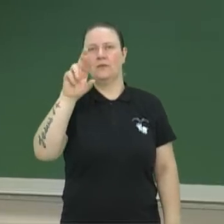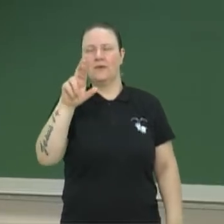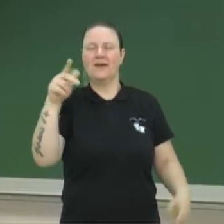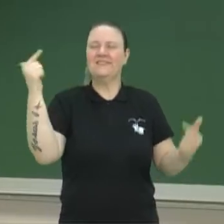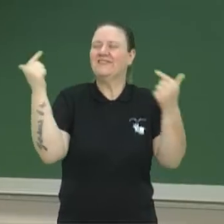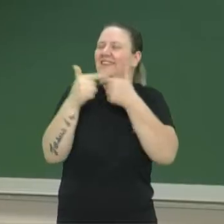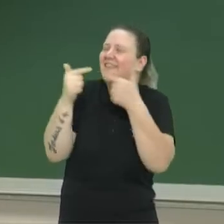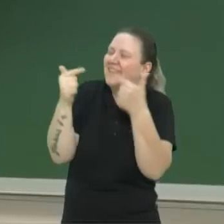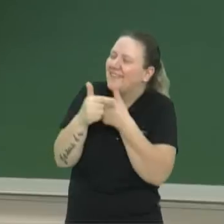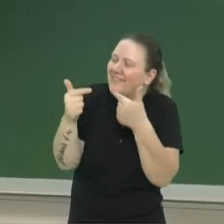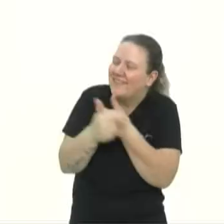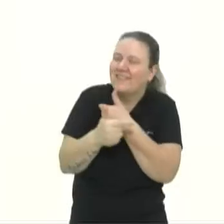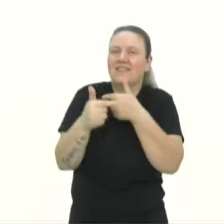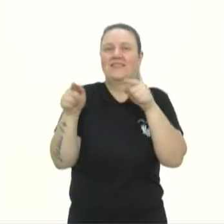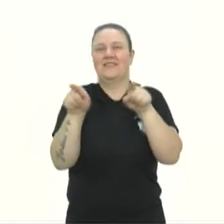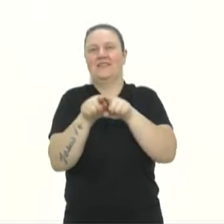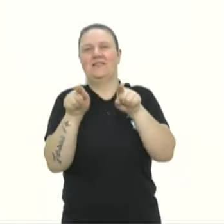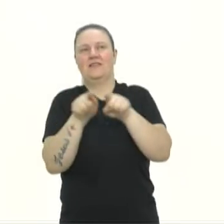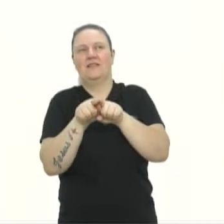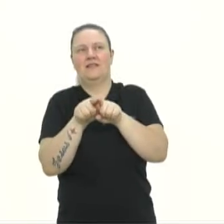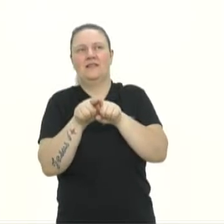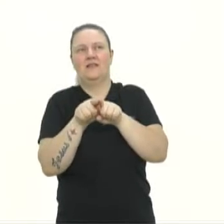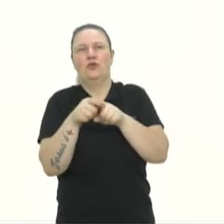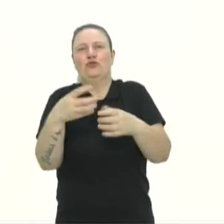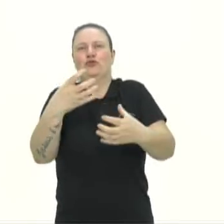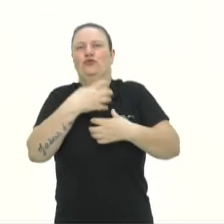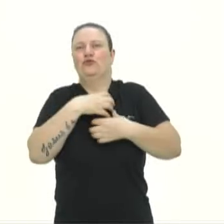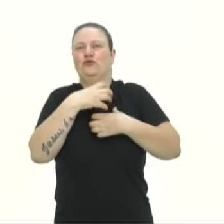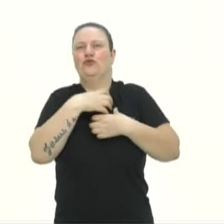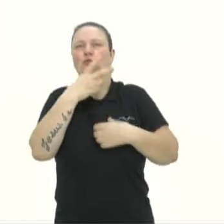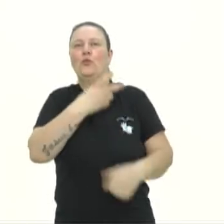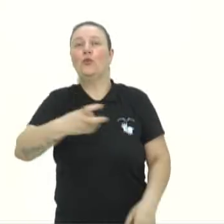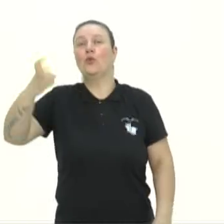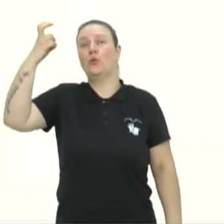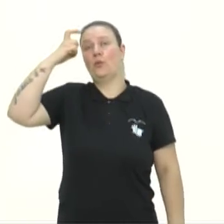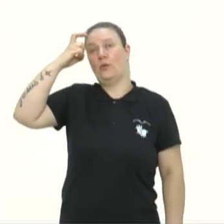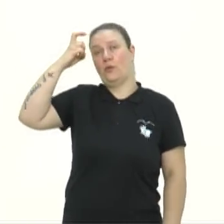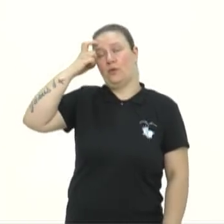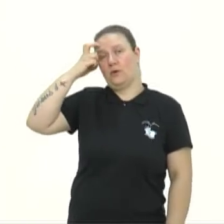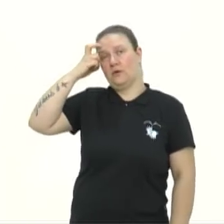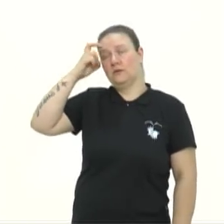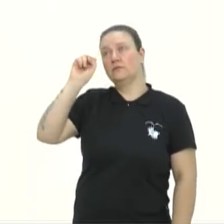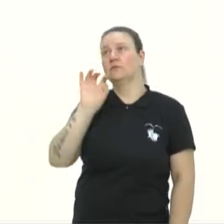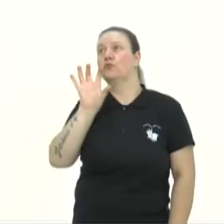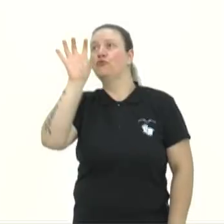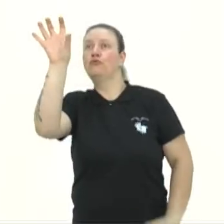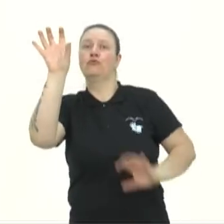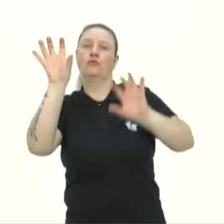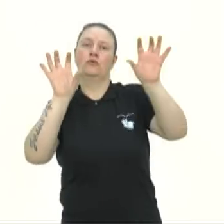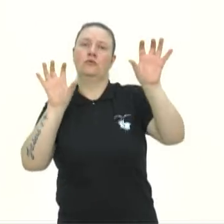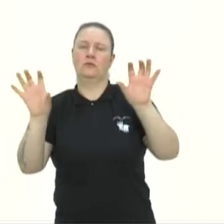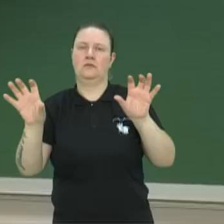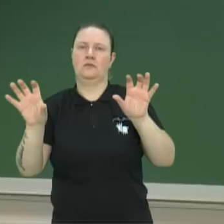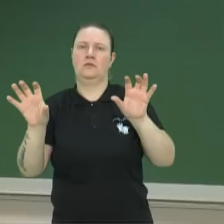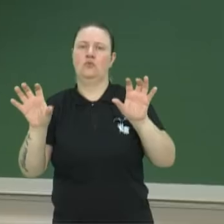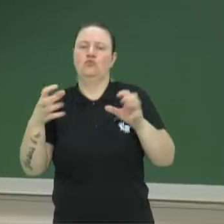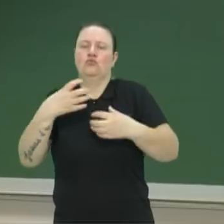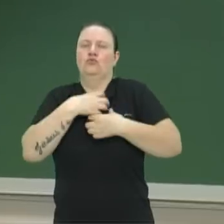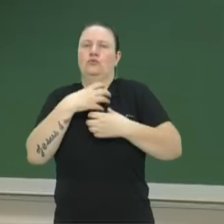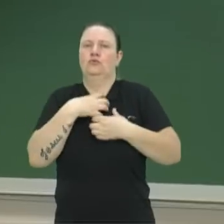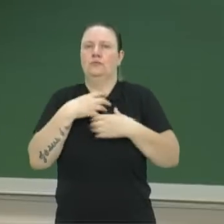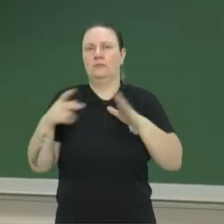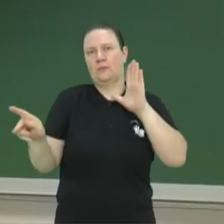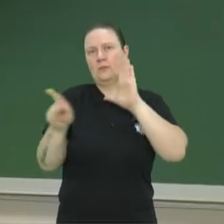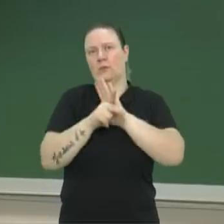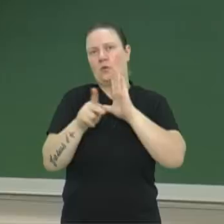textual causo. O uso de sotaque e vocabulários próprios de uma região. Então, eu fiz ali o sotaque, né,